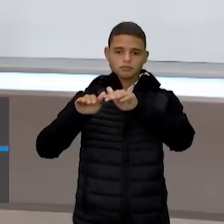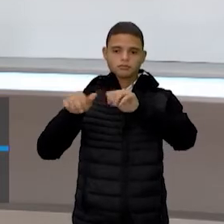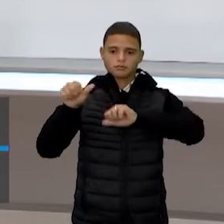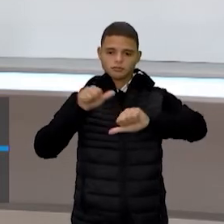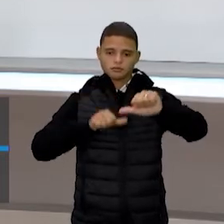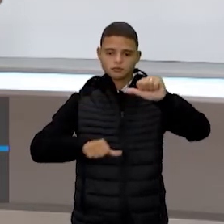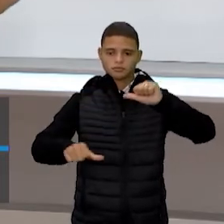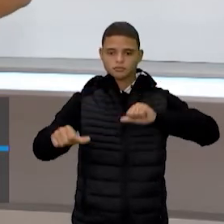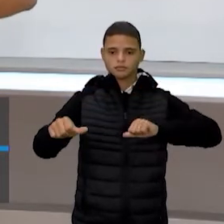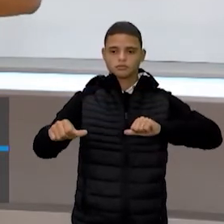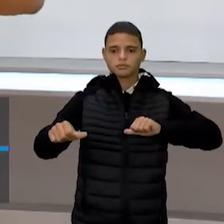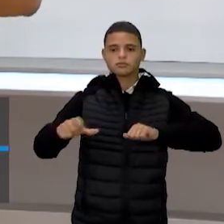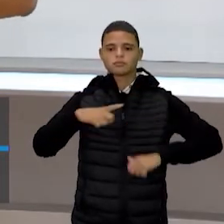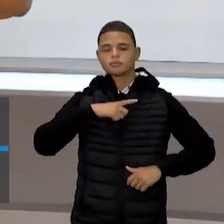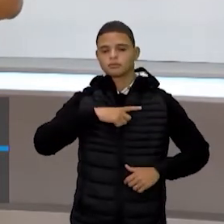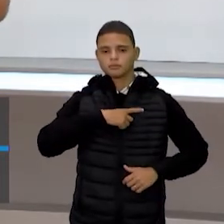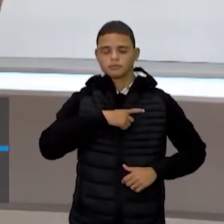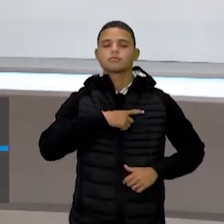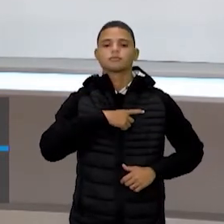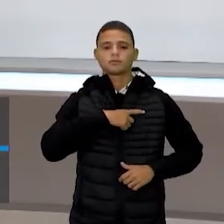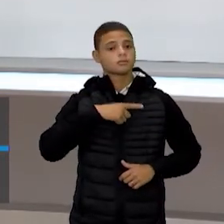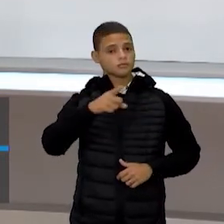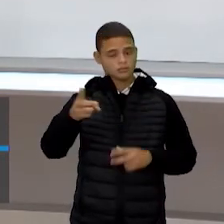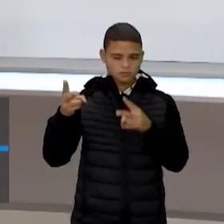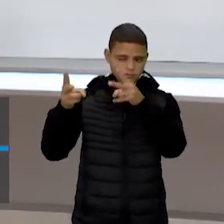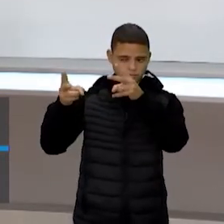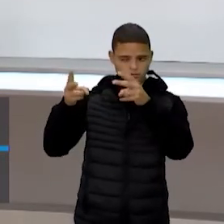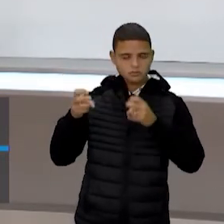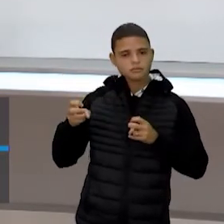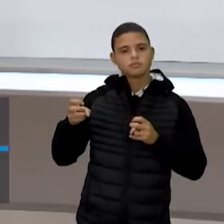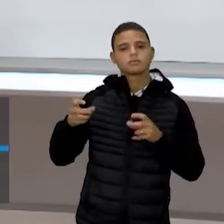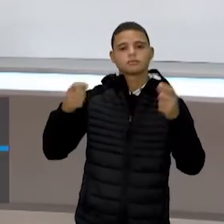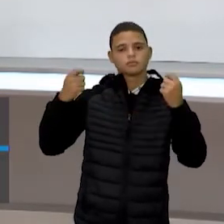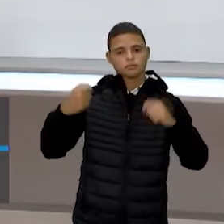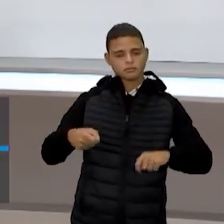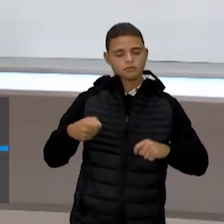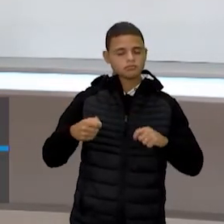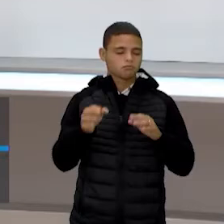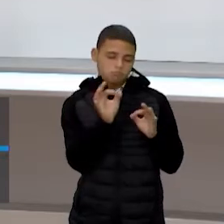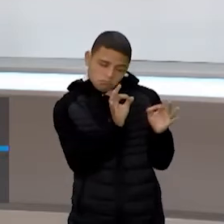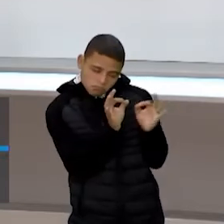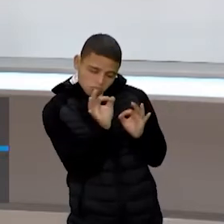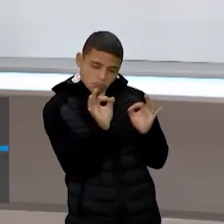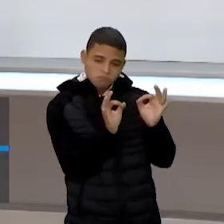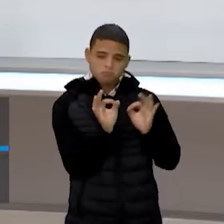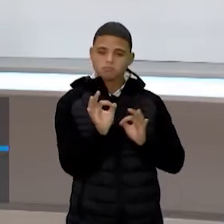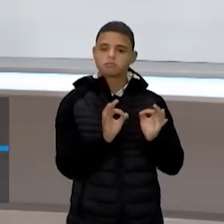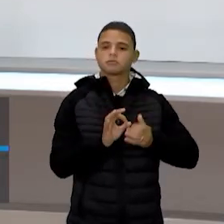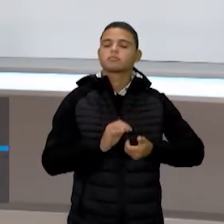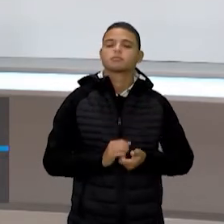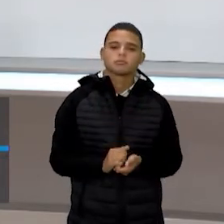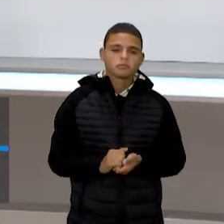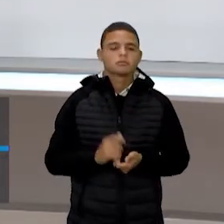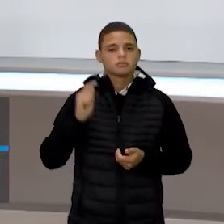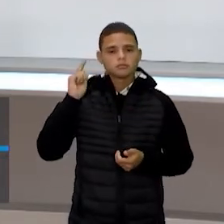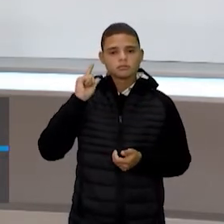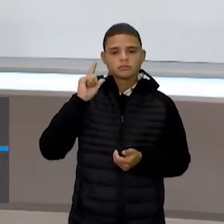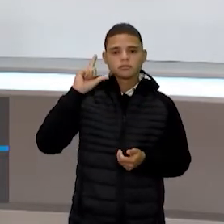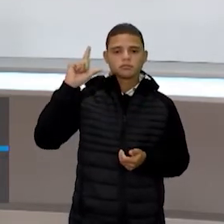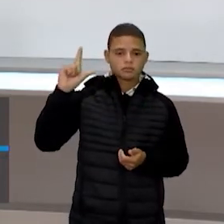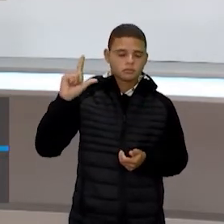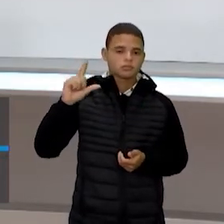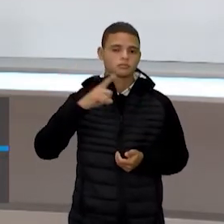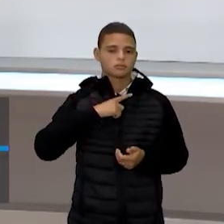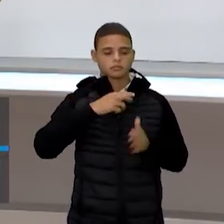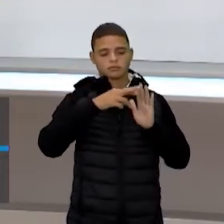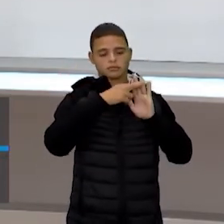uma situação como essa daqui, você vai perceber que a gente precisa fazer uns ajustes aí para que a gente consiga